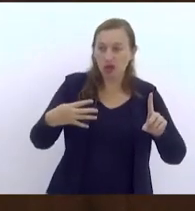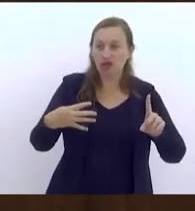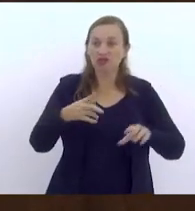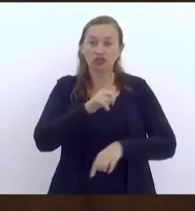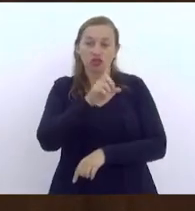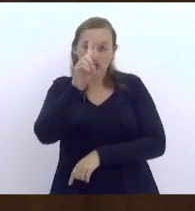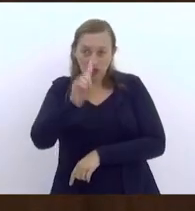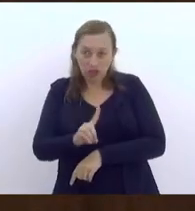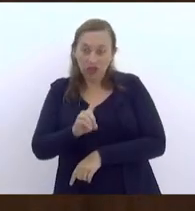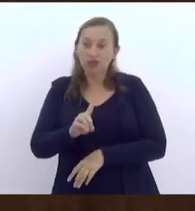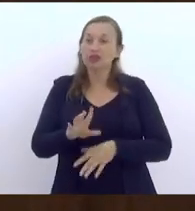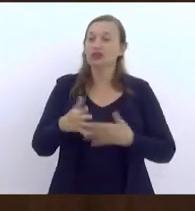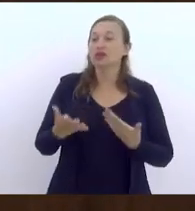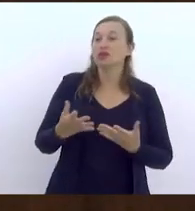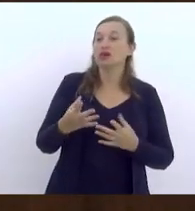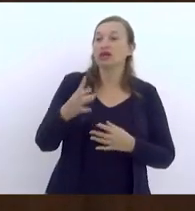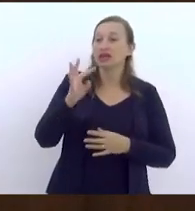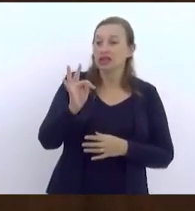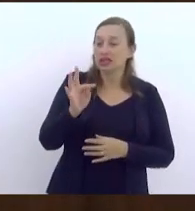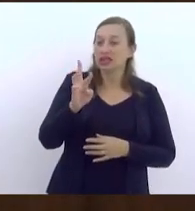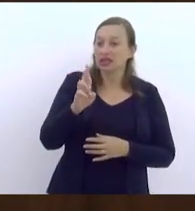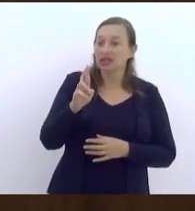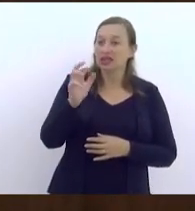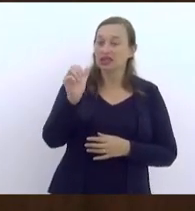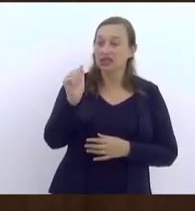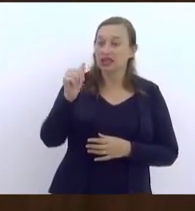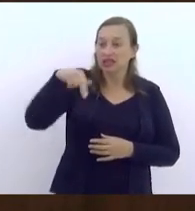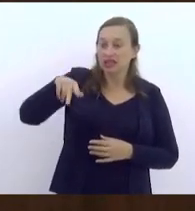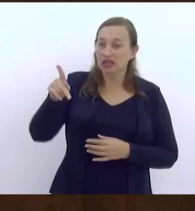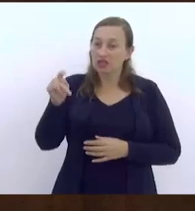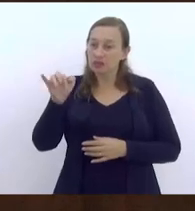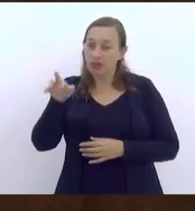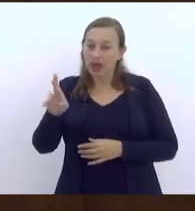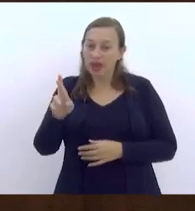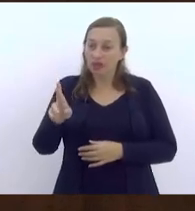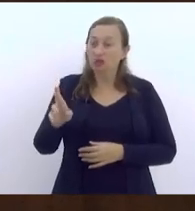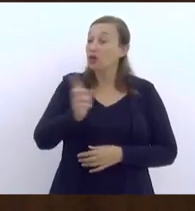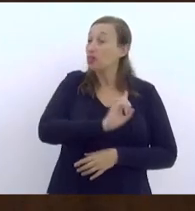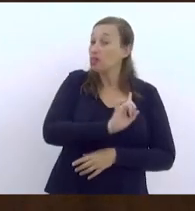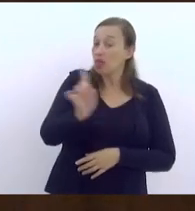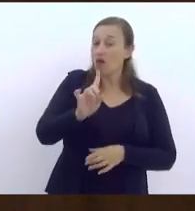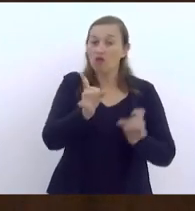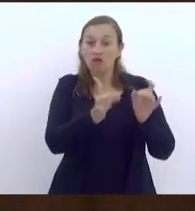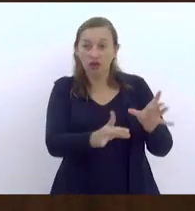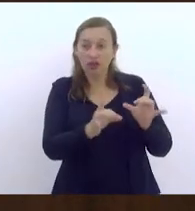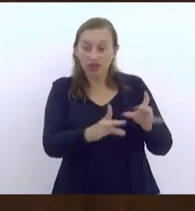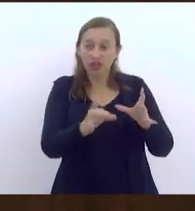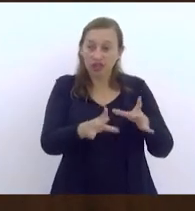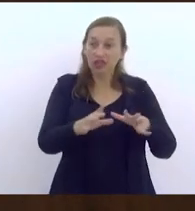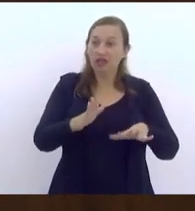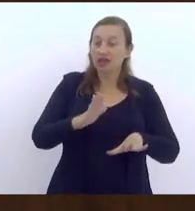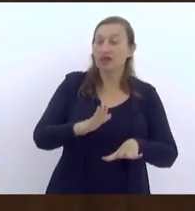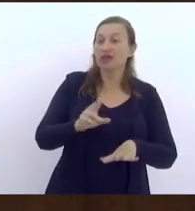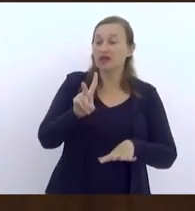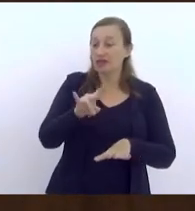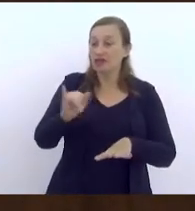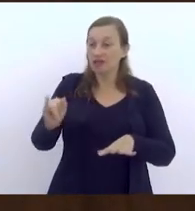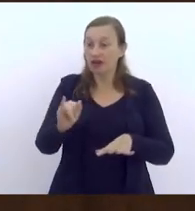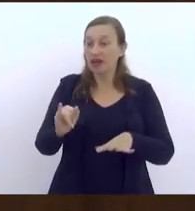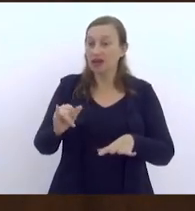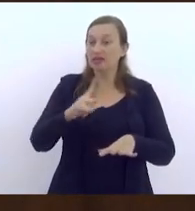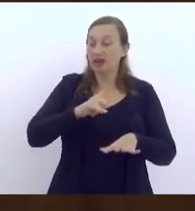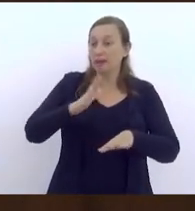afirmação incisiva que a Transpetro não será privatizada e que a empresa vai ampliar o quadro de funcionário por meio de novos